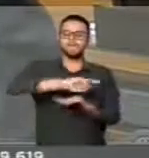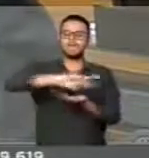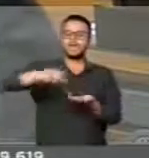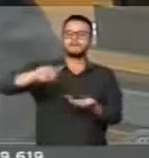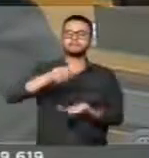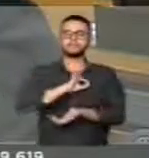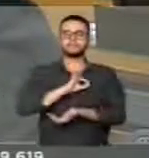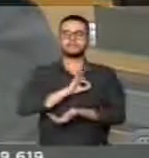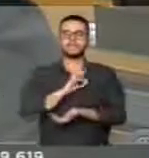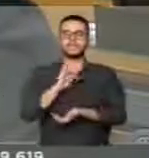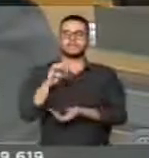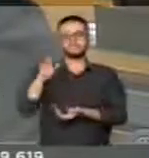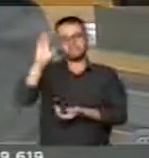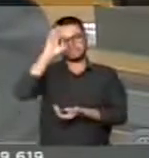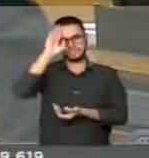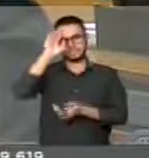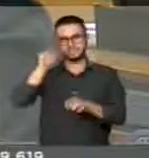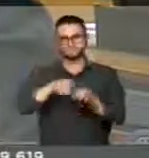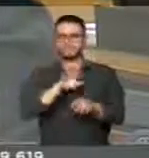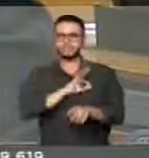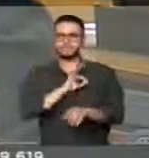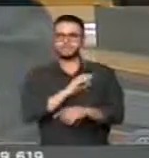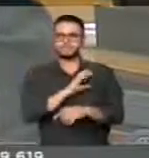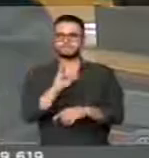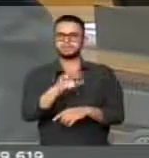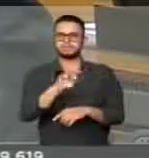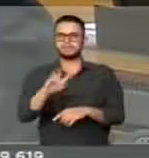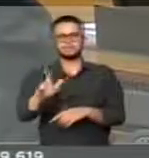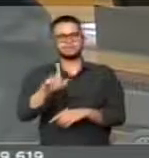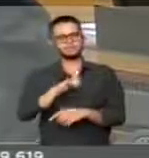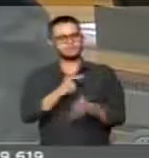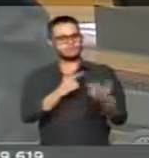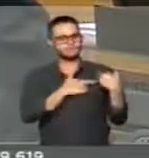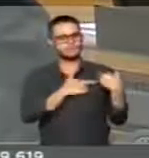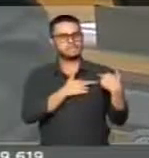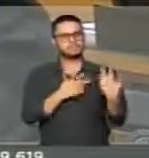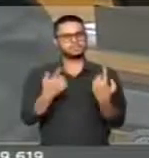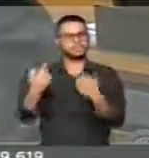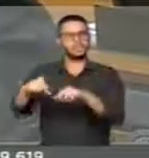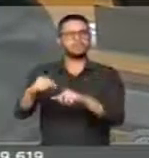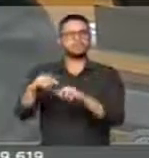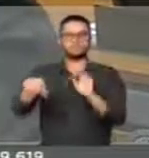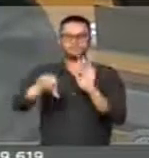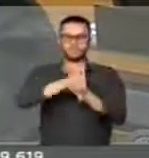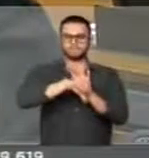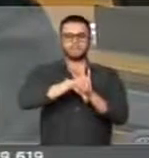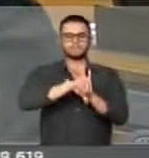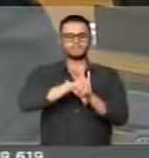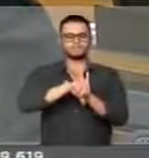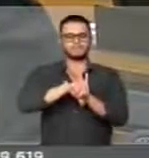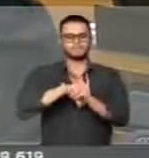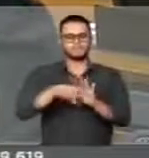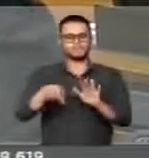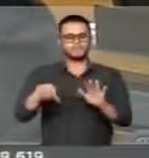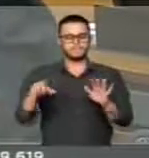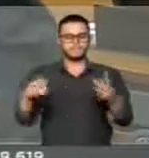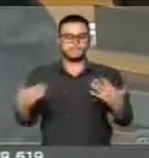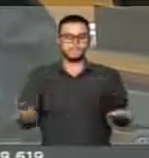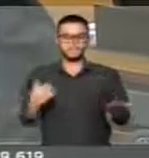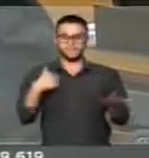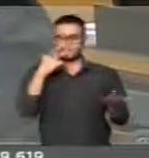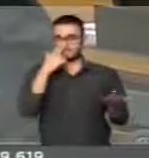militares, policiais civis, com a responsabilidade de combater o crime, e provavelmente estão prendendo